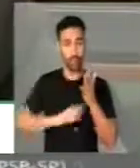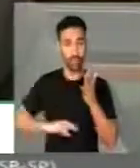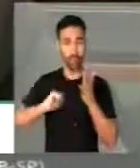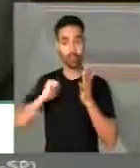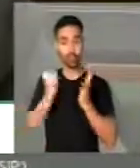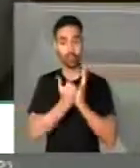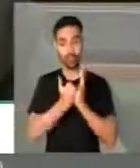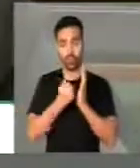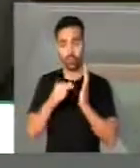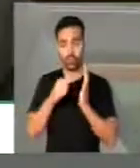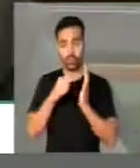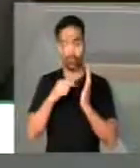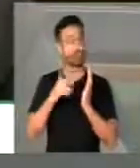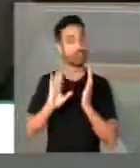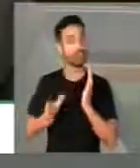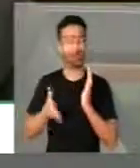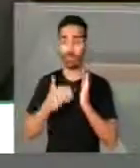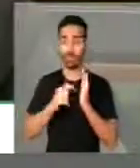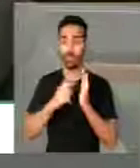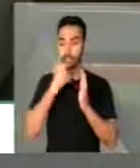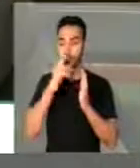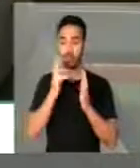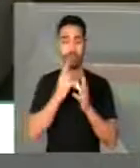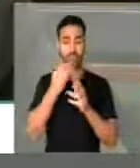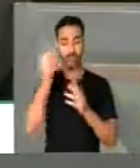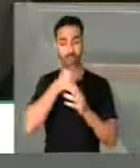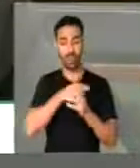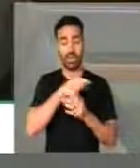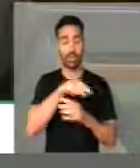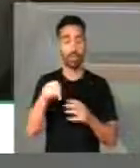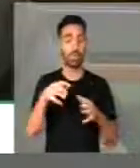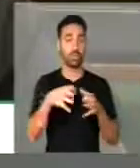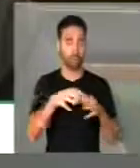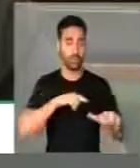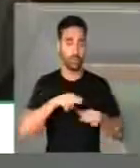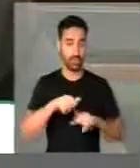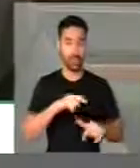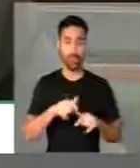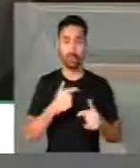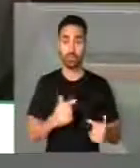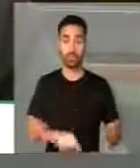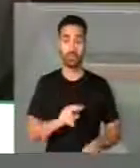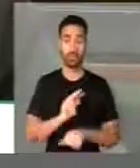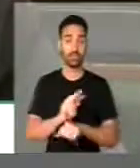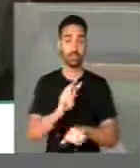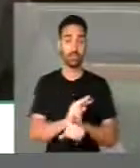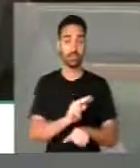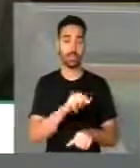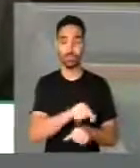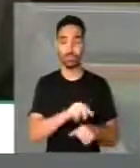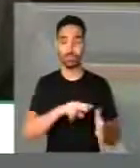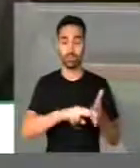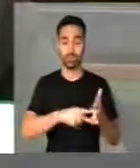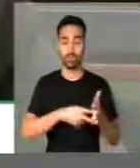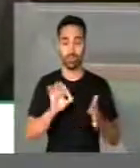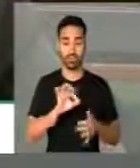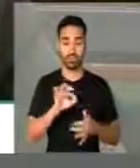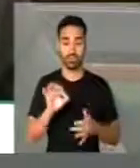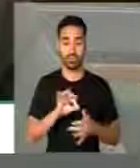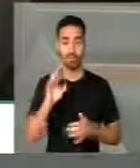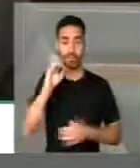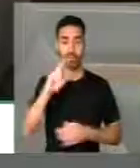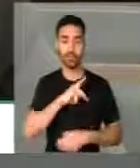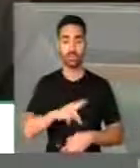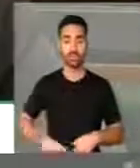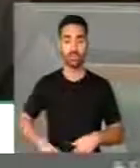relator, acaba por fragilizar os trabalhadores e desproteger a ação sindical. Senhor presidente, está